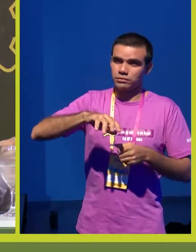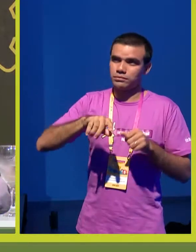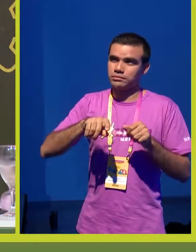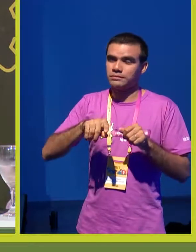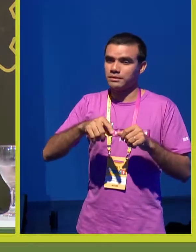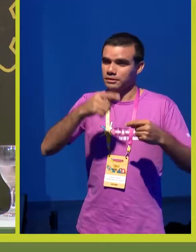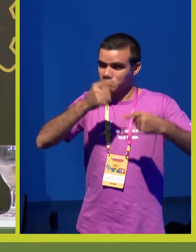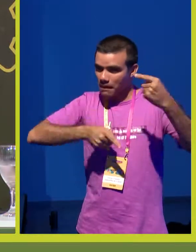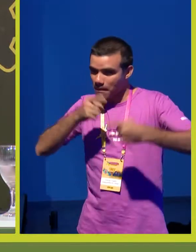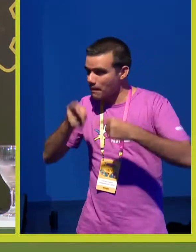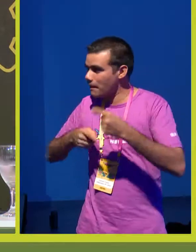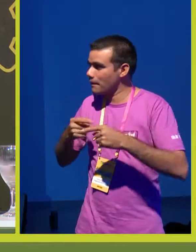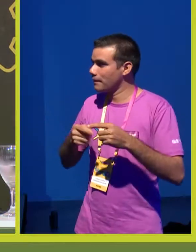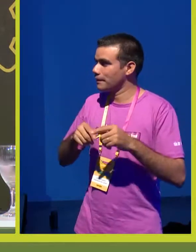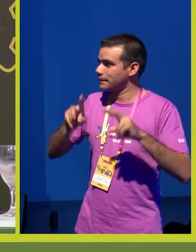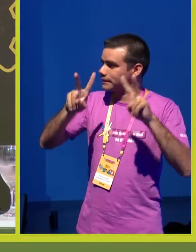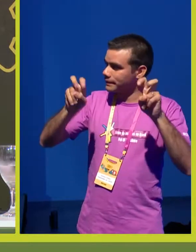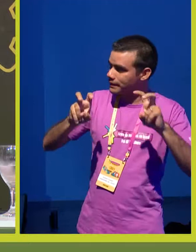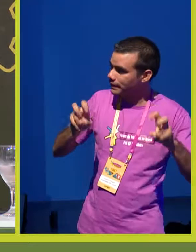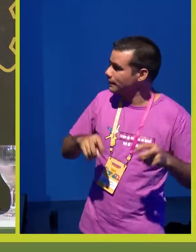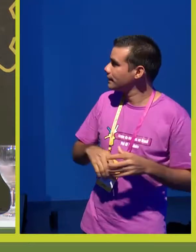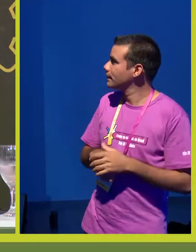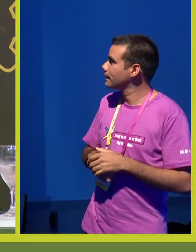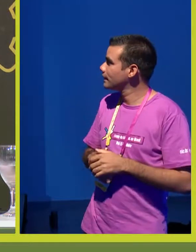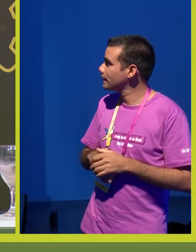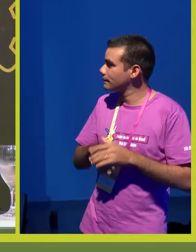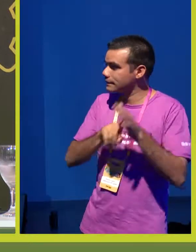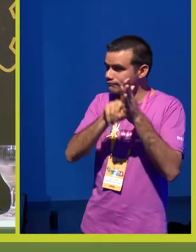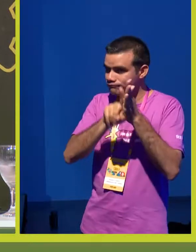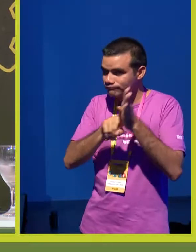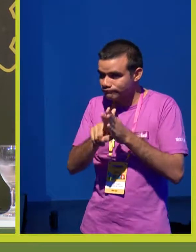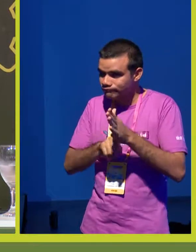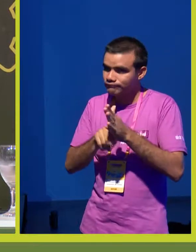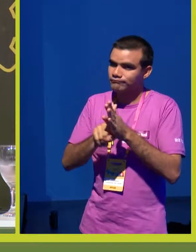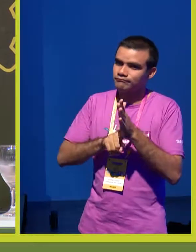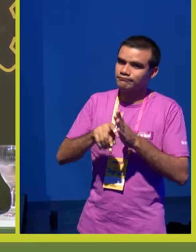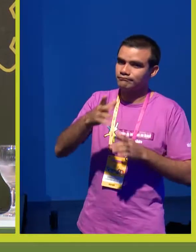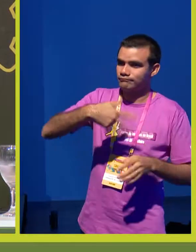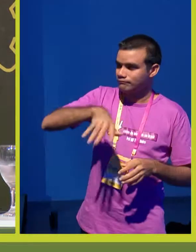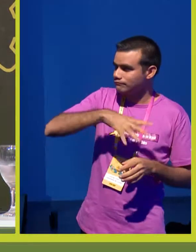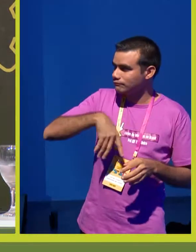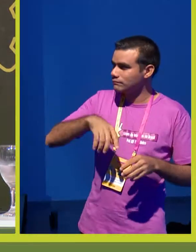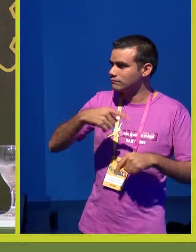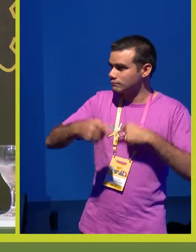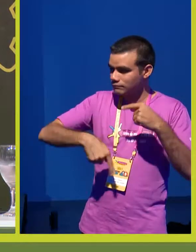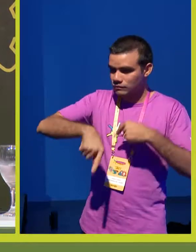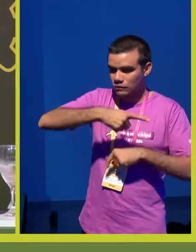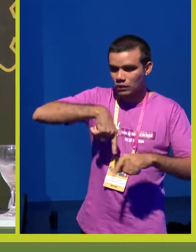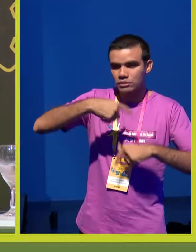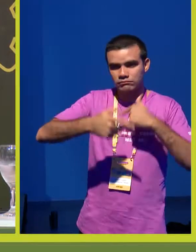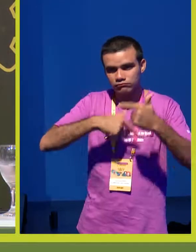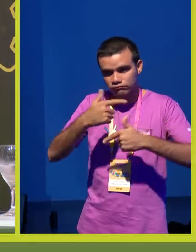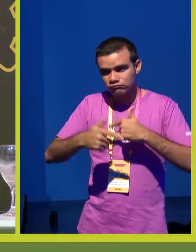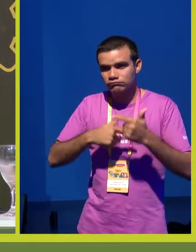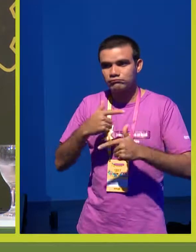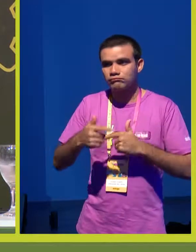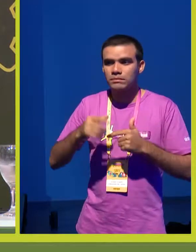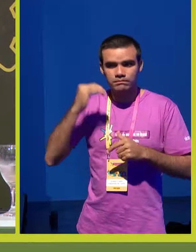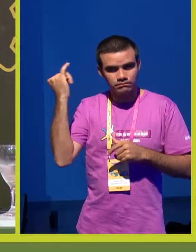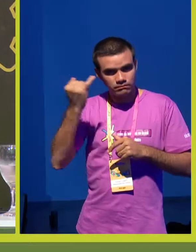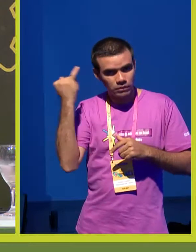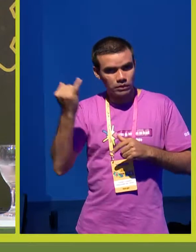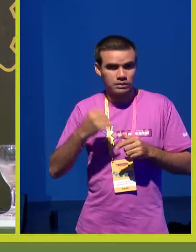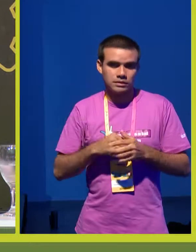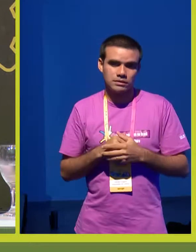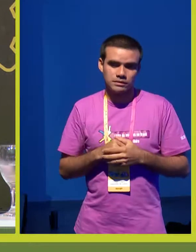discussões de parâmetros legais para acesso a dados e investigações, etc. A gente tem um trabalho bastante importante